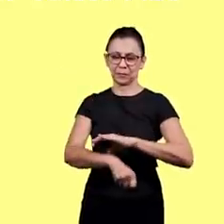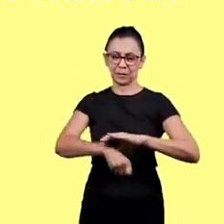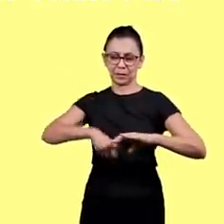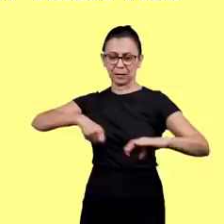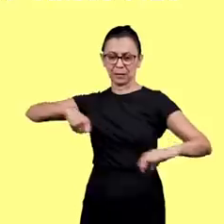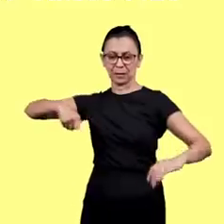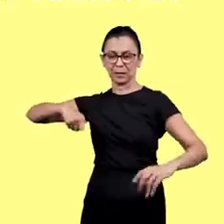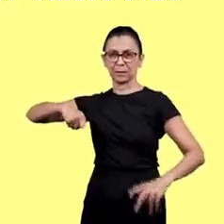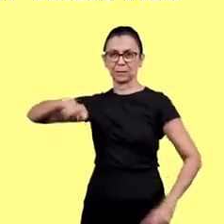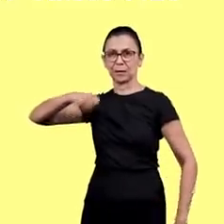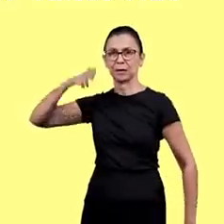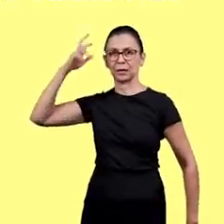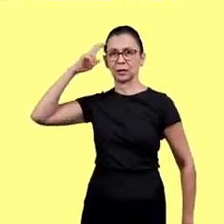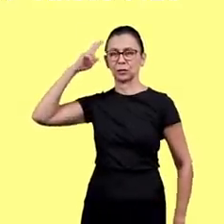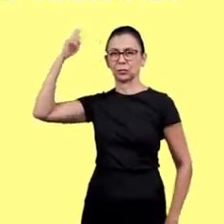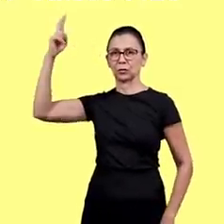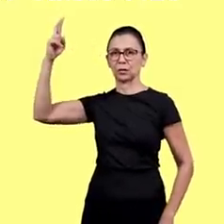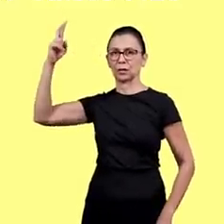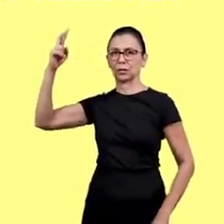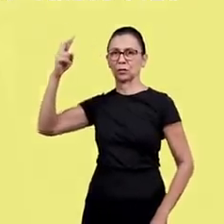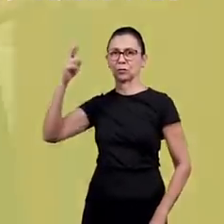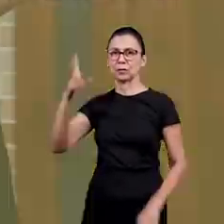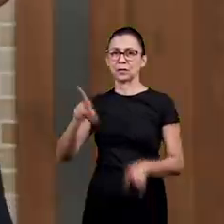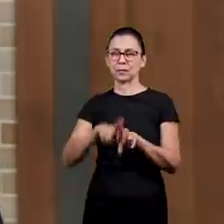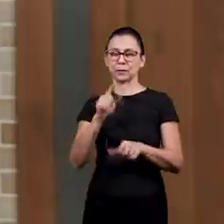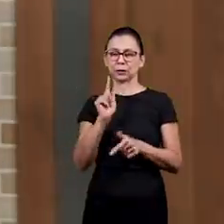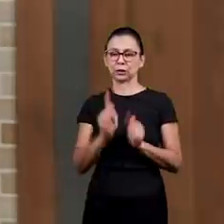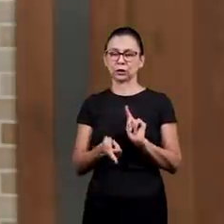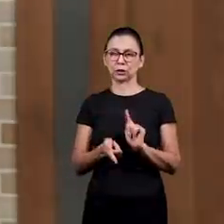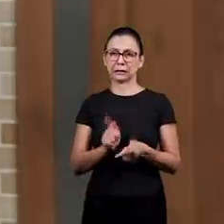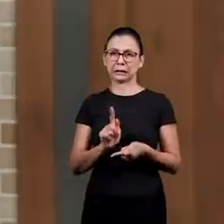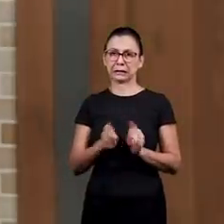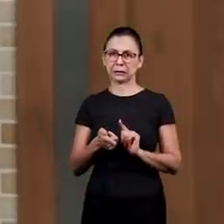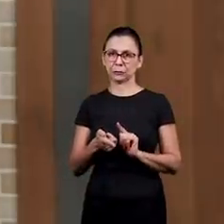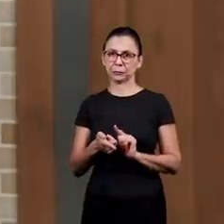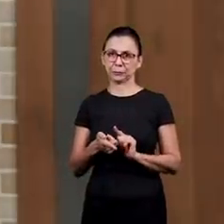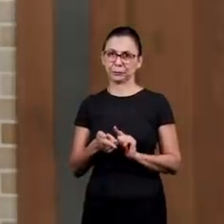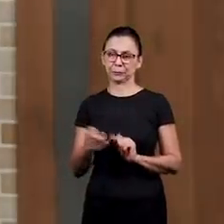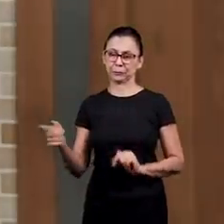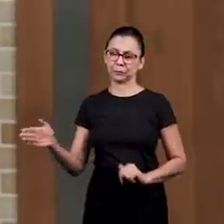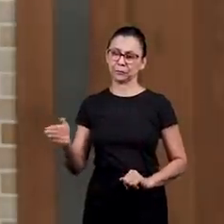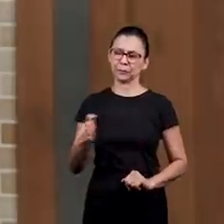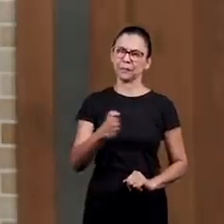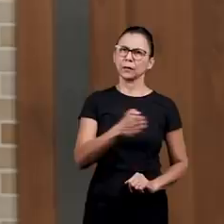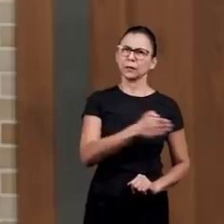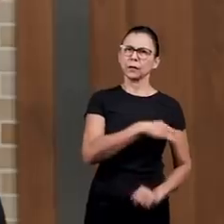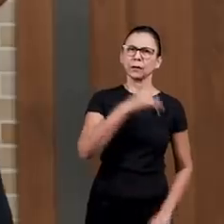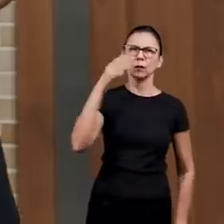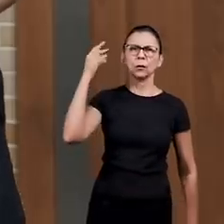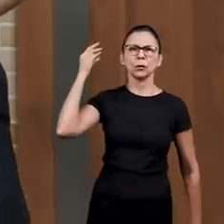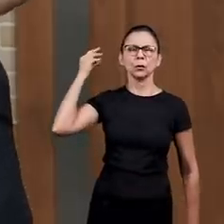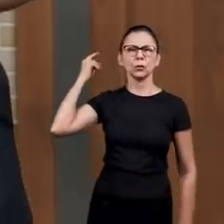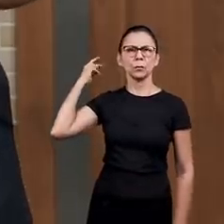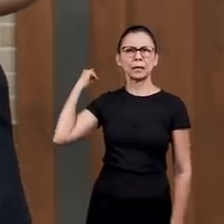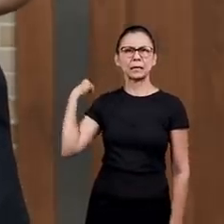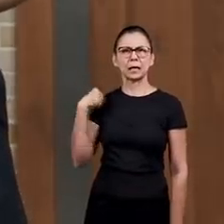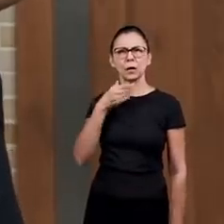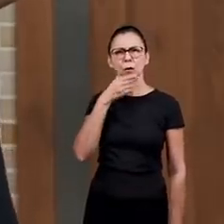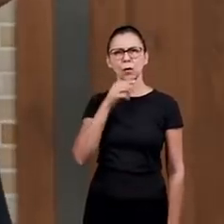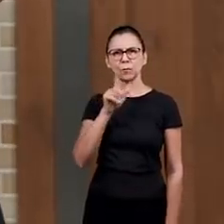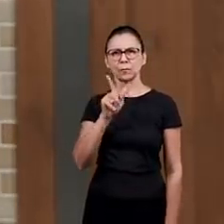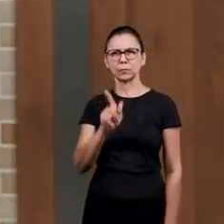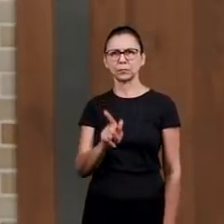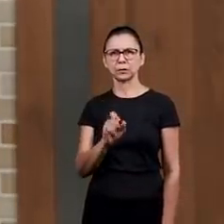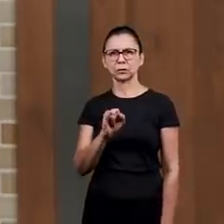do Senhor e de Gideão. Nós aprendemos na aula passada que nos dias de Gideão, o povo